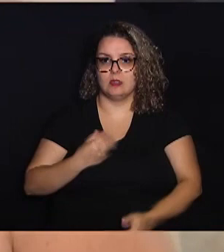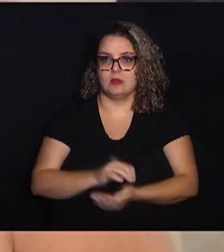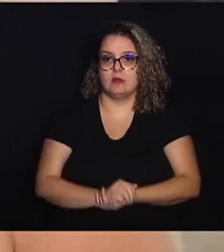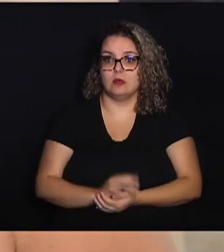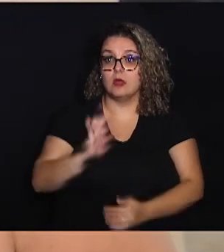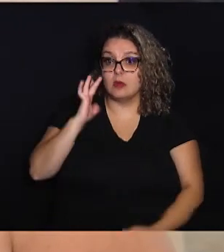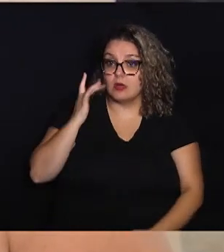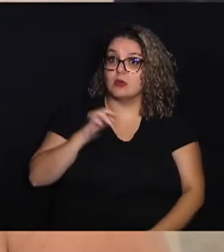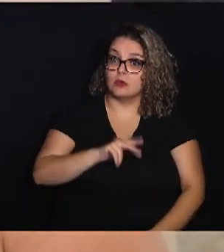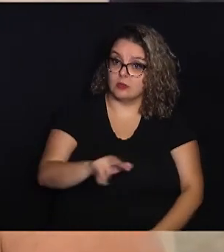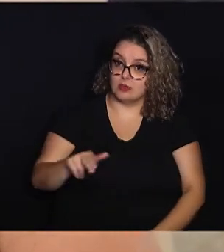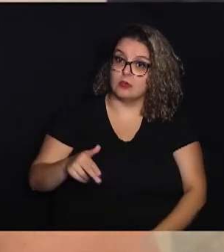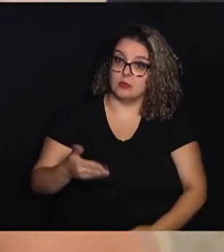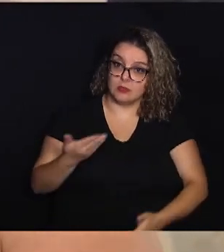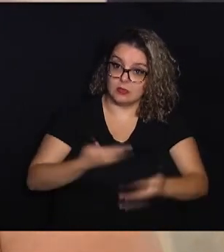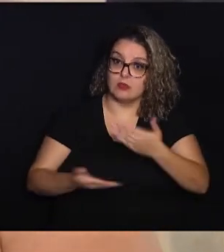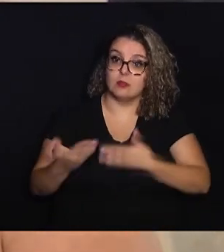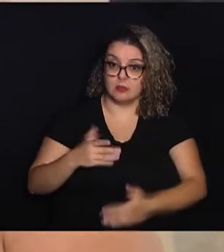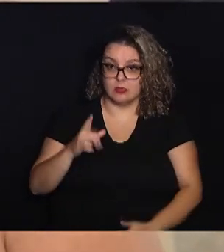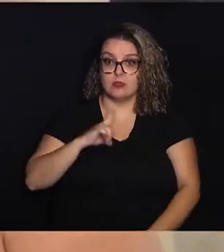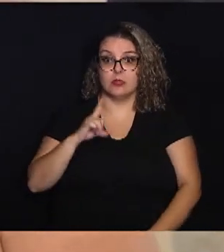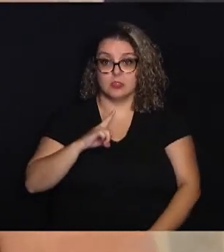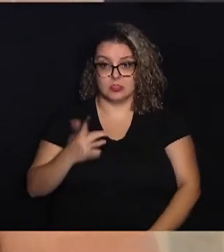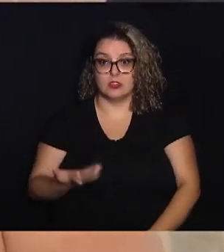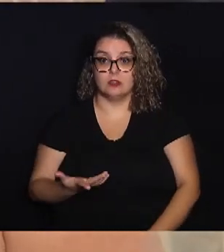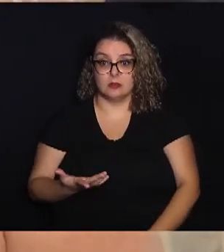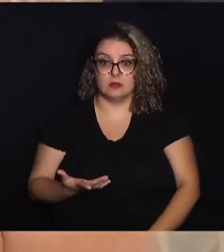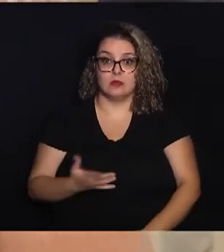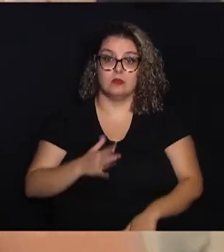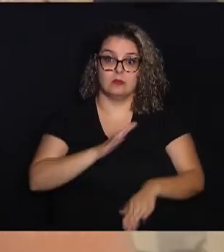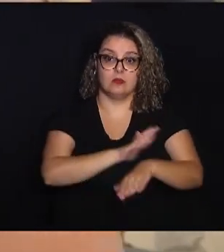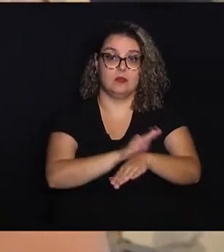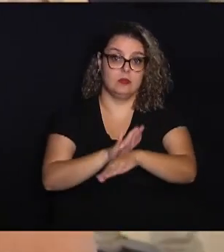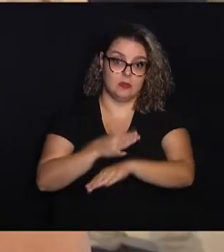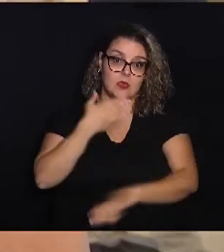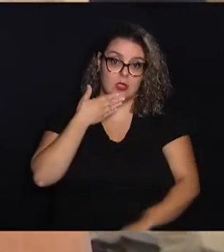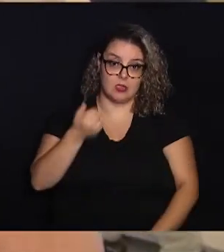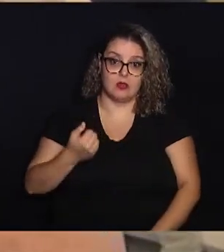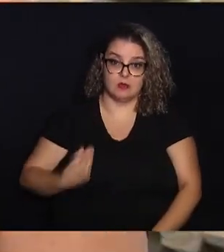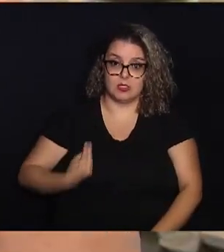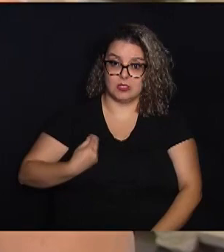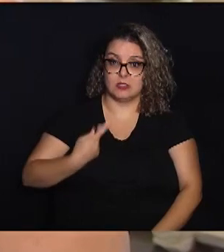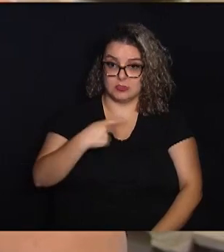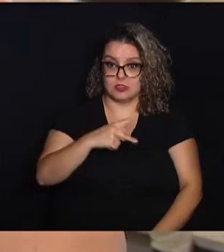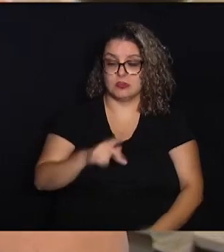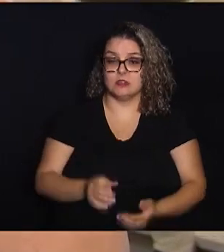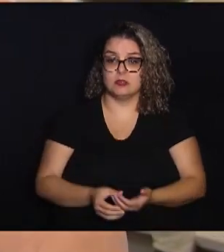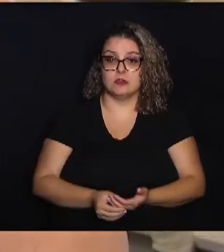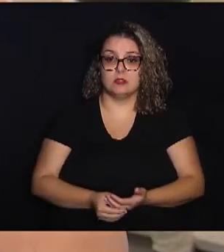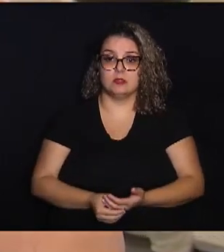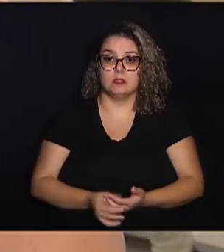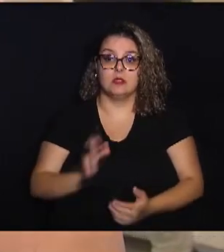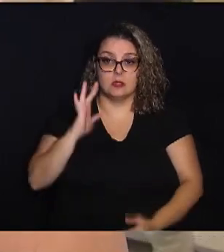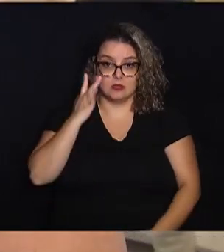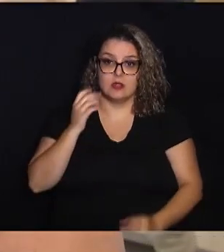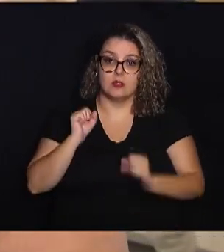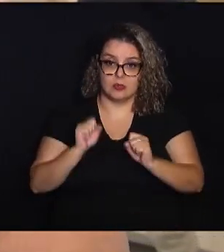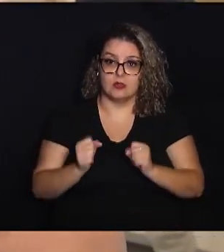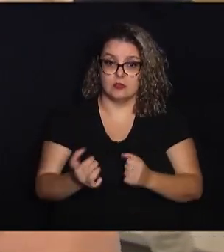os irmãos, a gente tem que compartilhar o que temos para poder melhorar a vida deles. Eu acho que quem puder